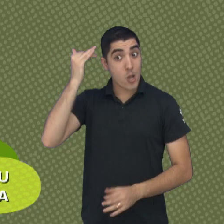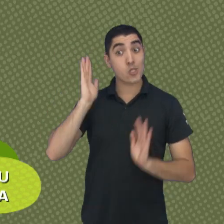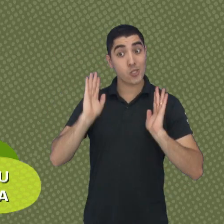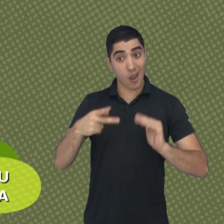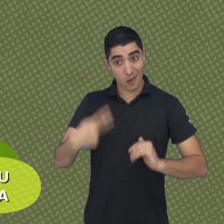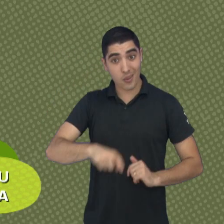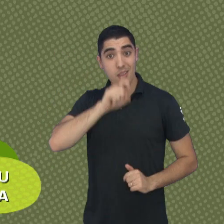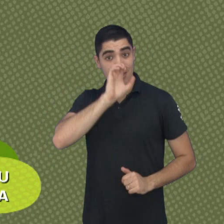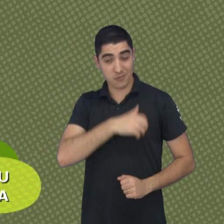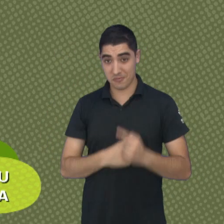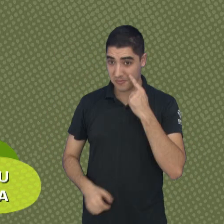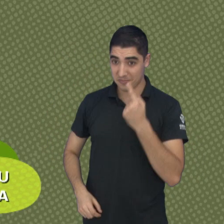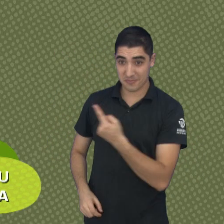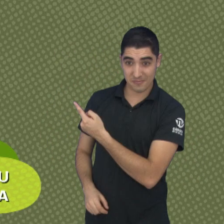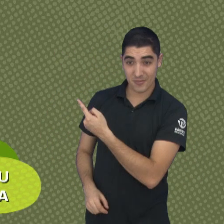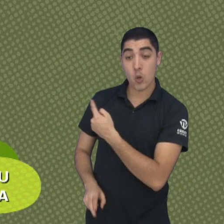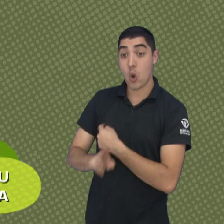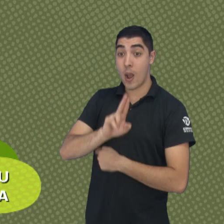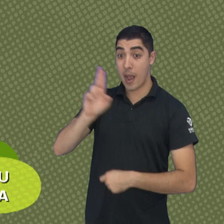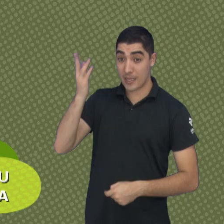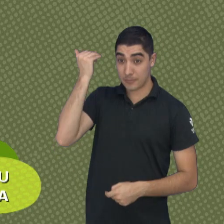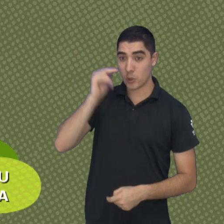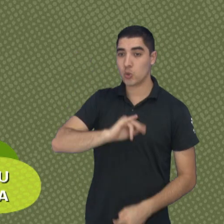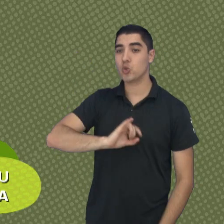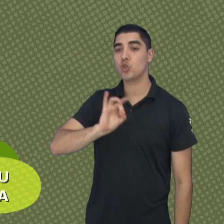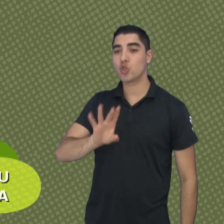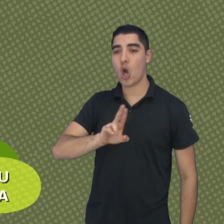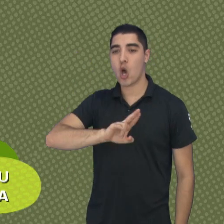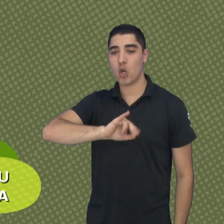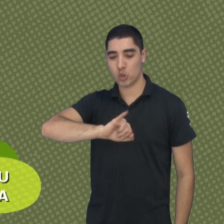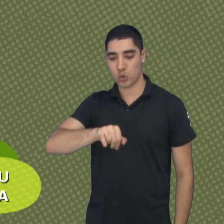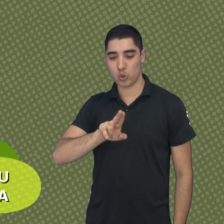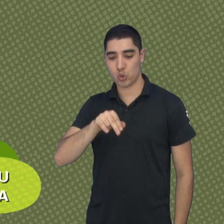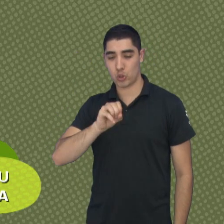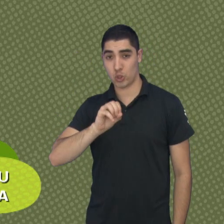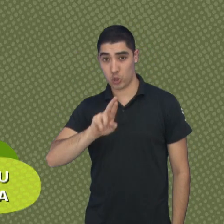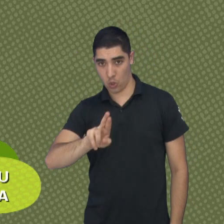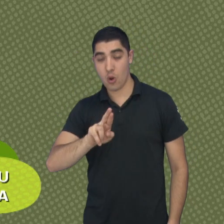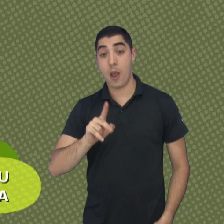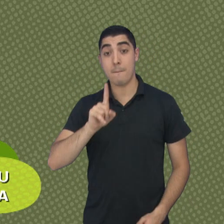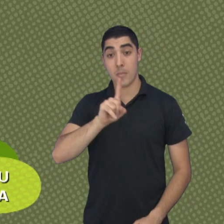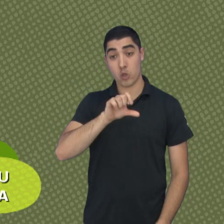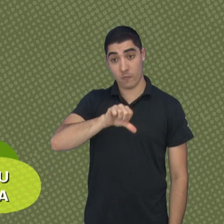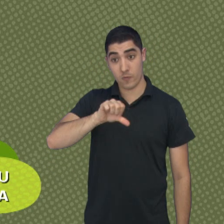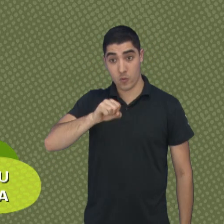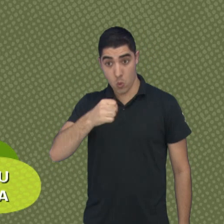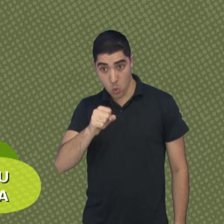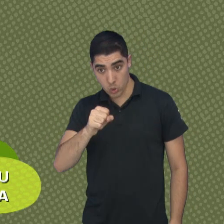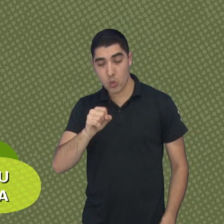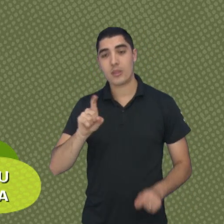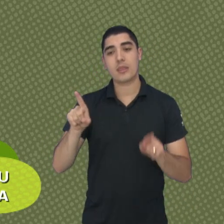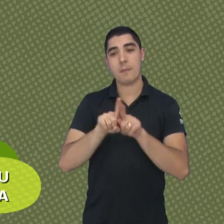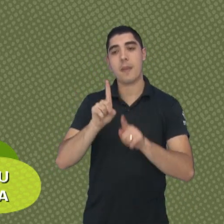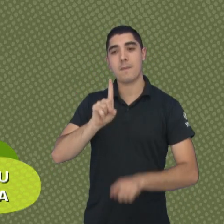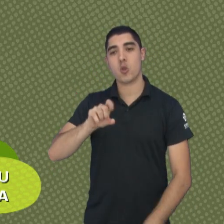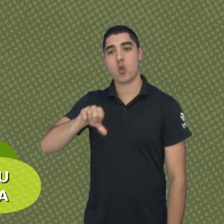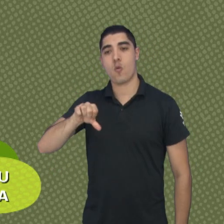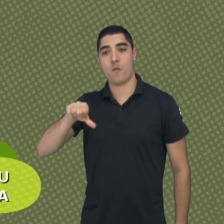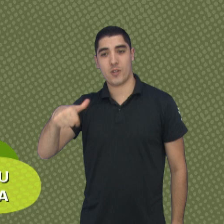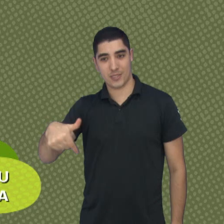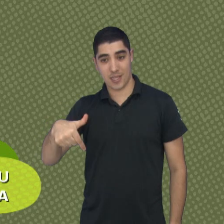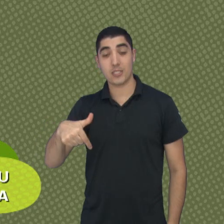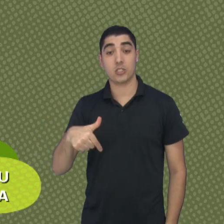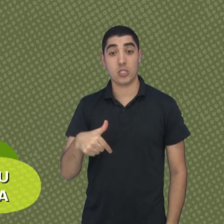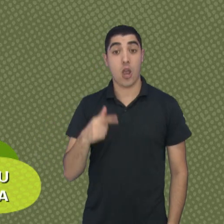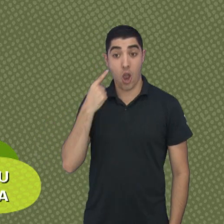em 2 oportunidades por aqui, ó, em 88 e 1997. Vestiu a camisa do São José por 34 vezes e marcou.